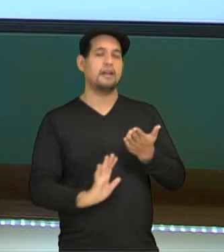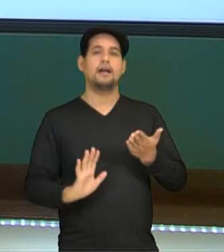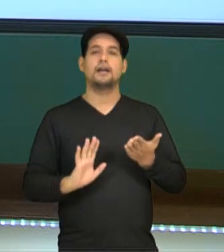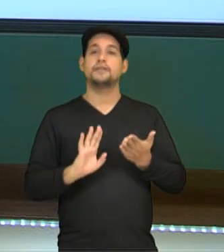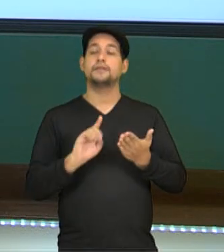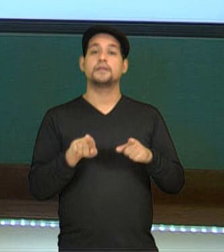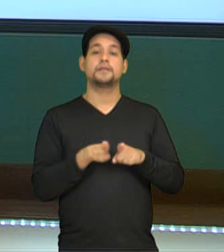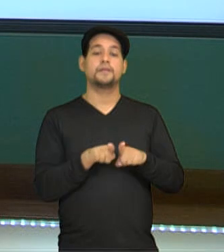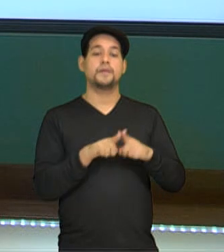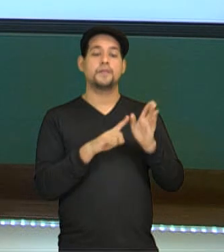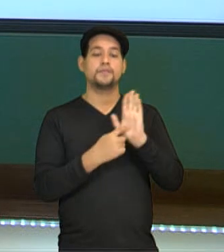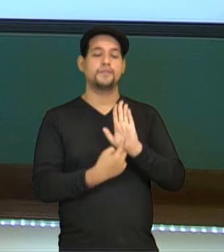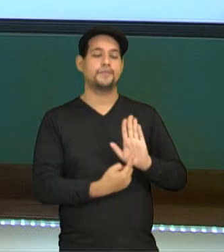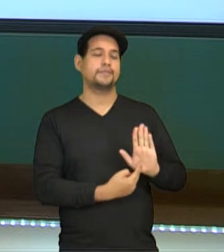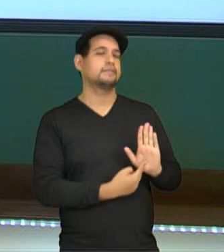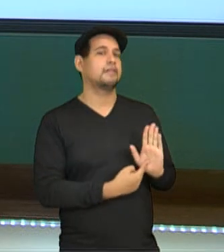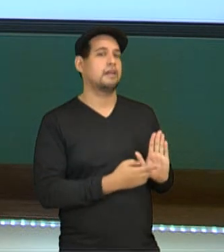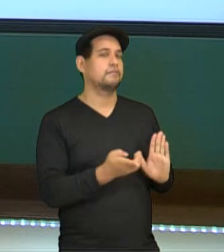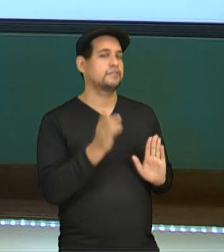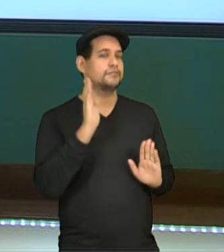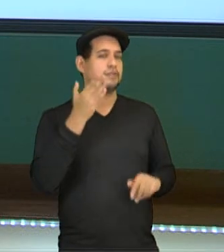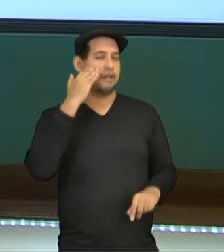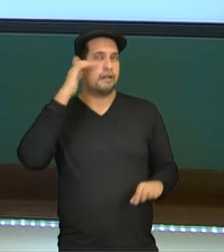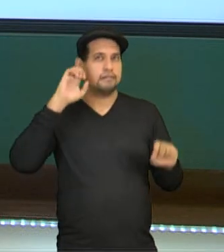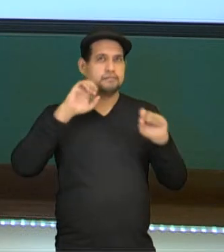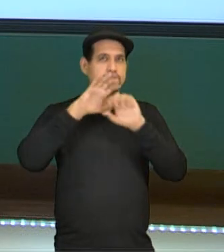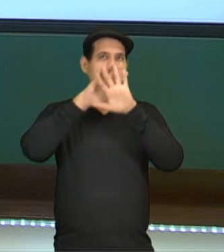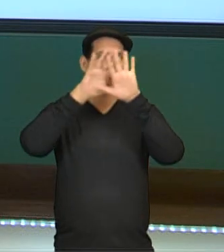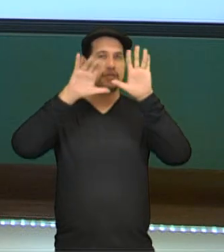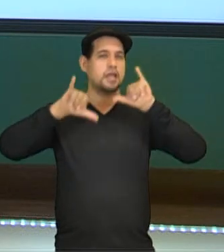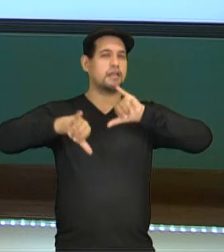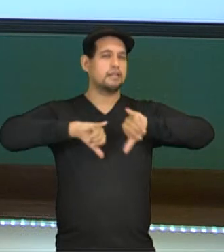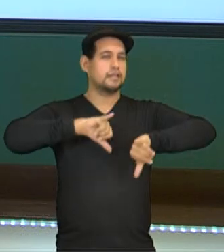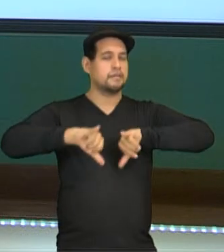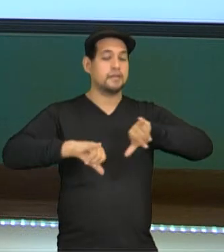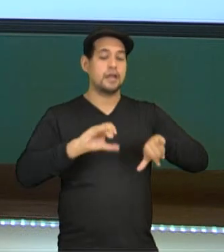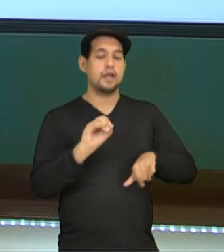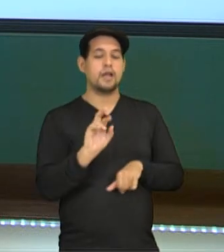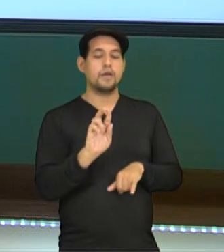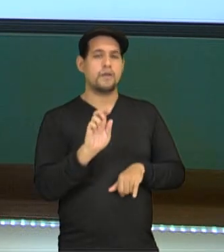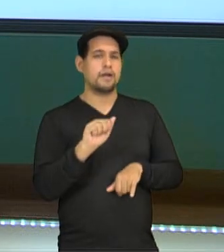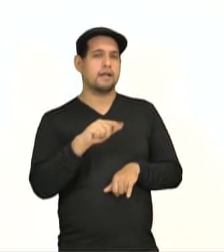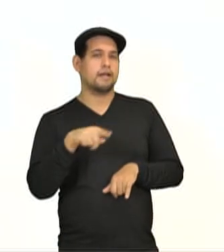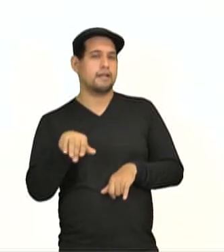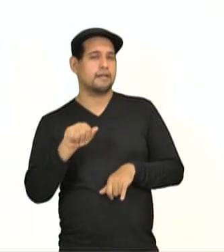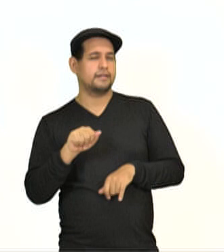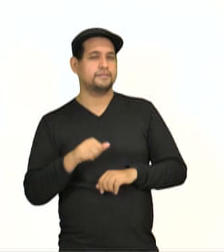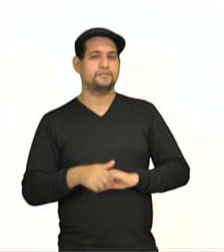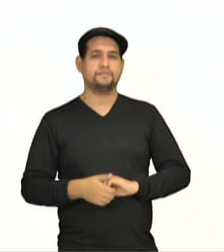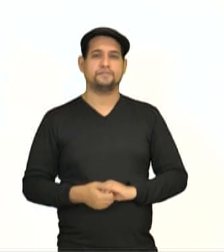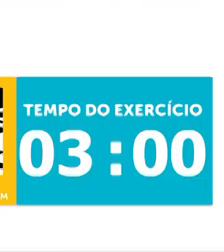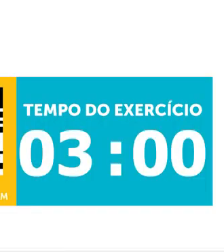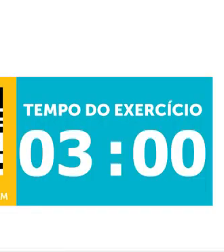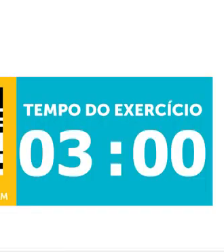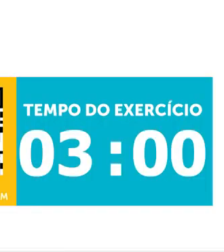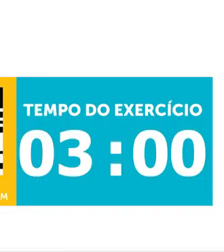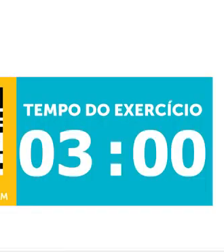e mostrar que você realmente entendeu de química orgânica, anidridos ácidos.